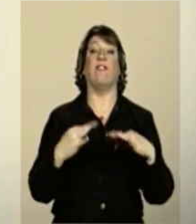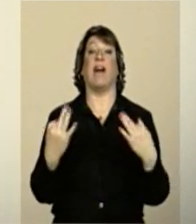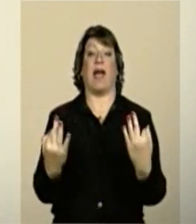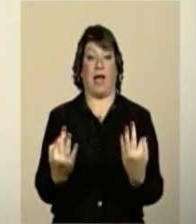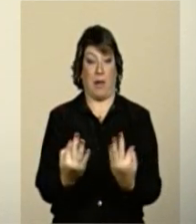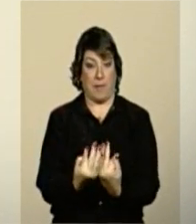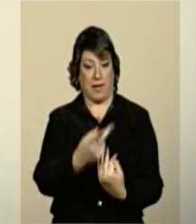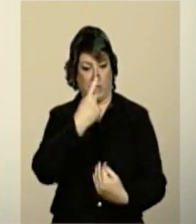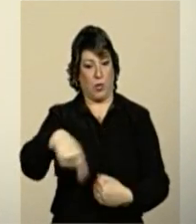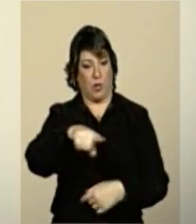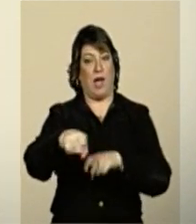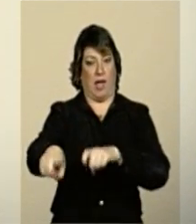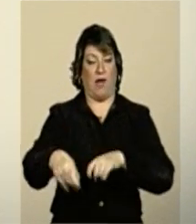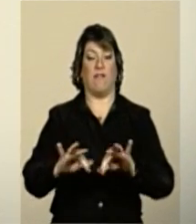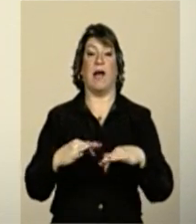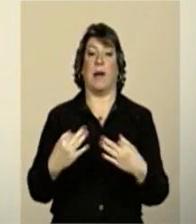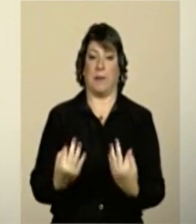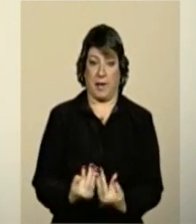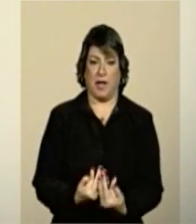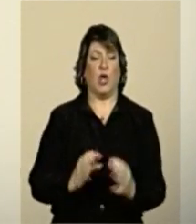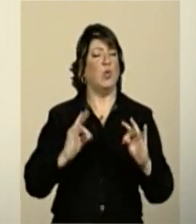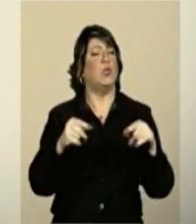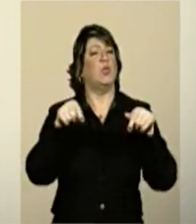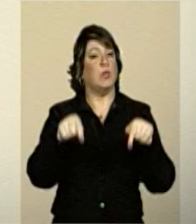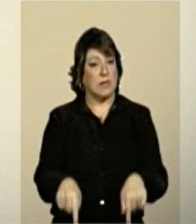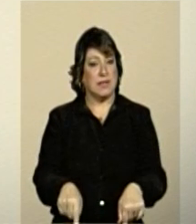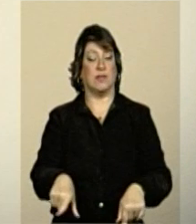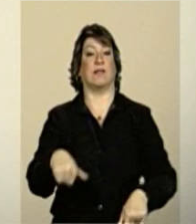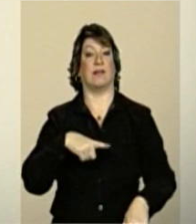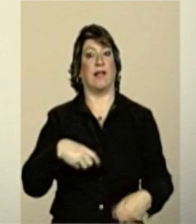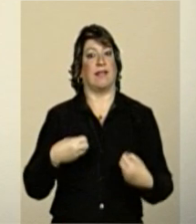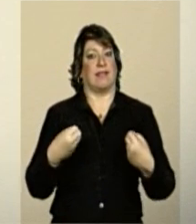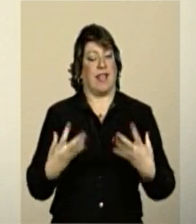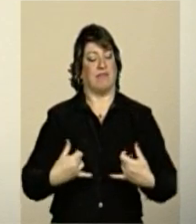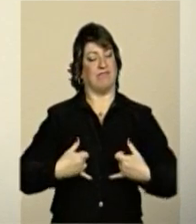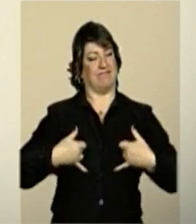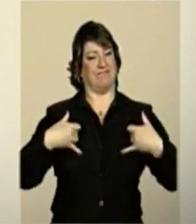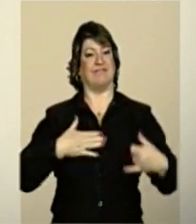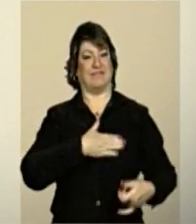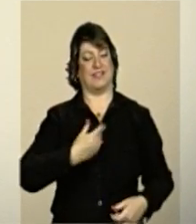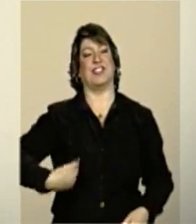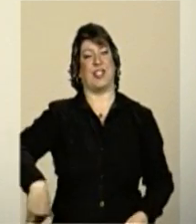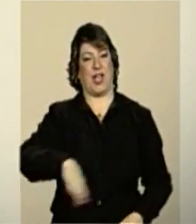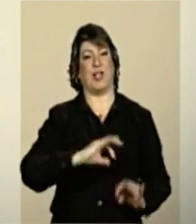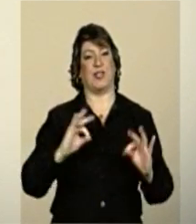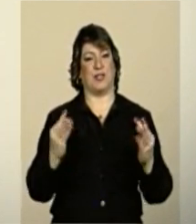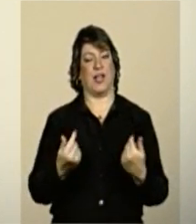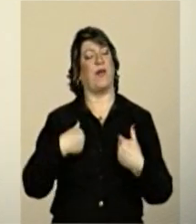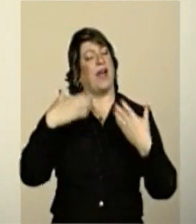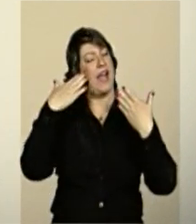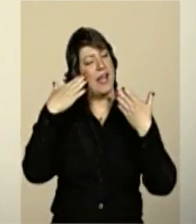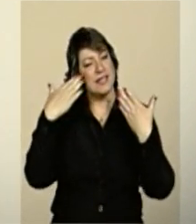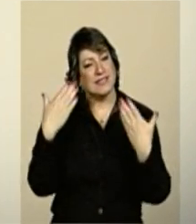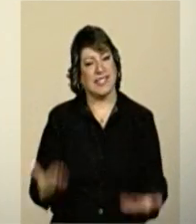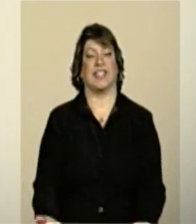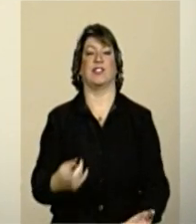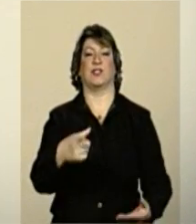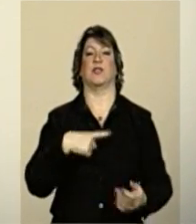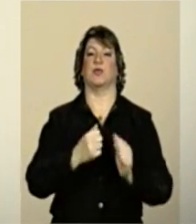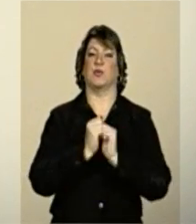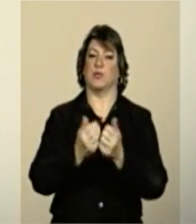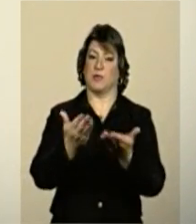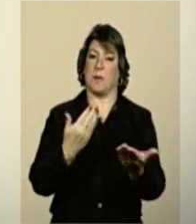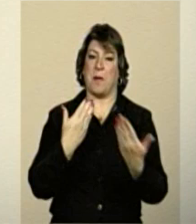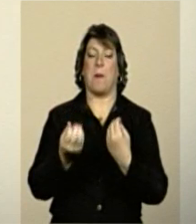famílias dos agricultores familiares. Tudo isso, Luciano, dá um grande orgulho a todos nós. Eu agradeço a sua